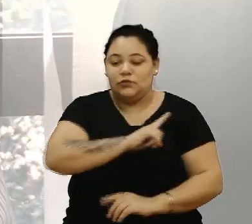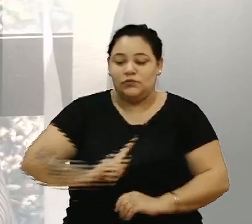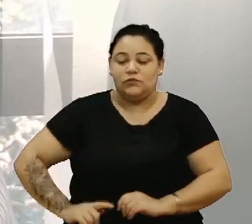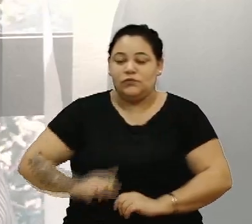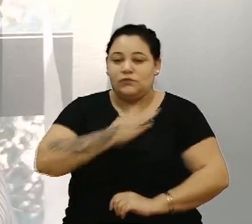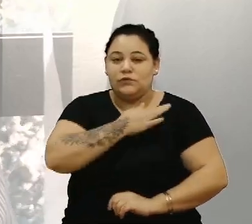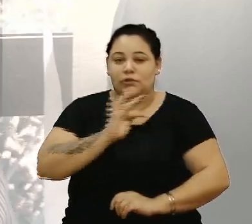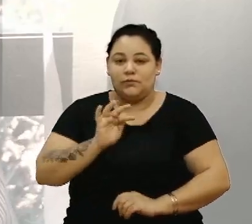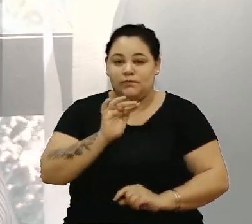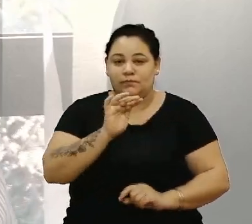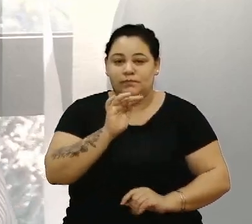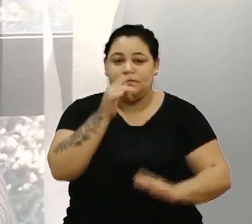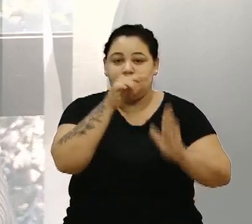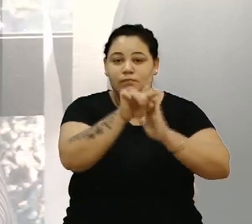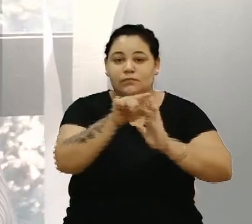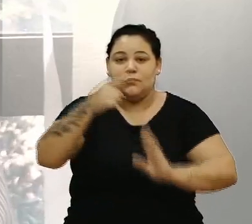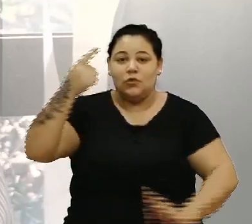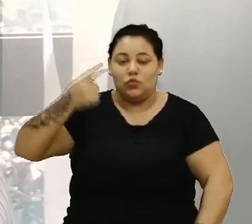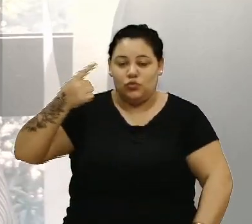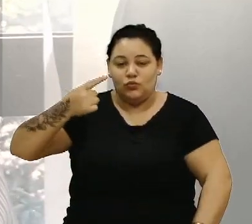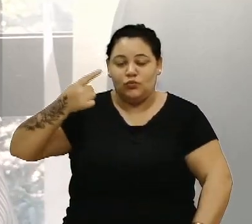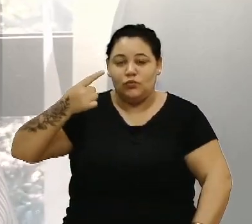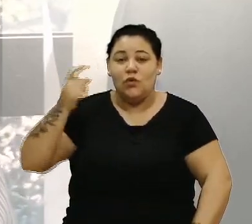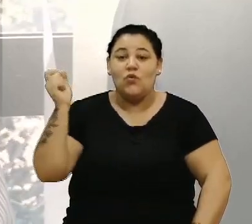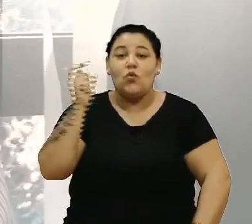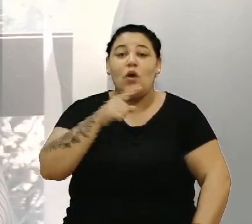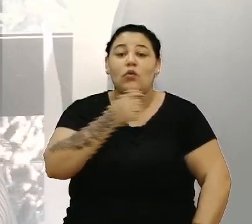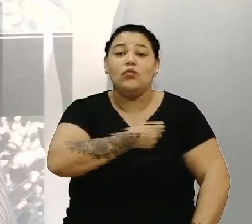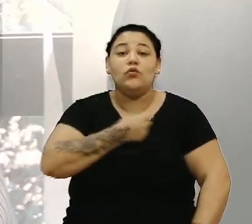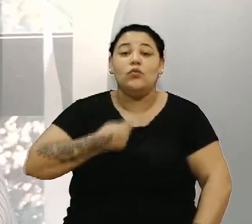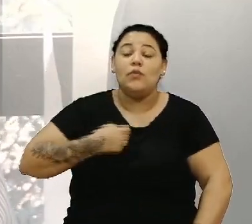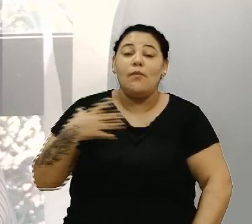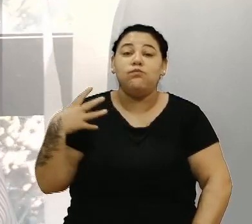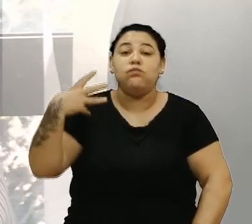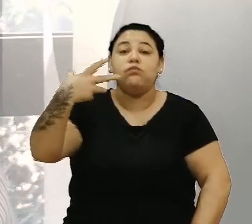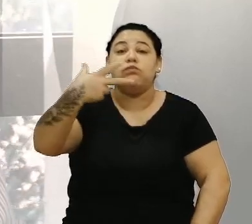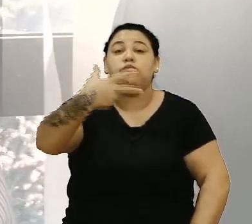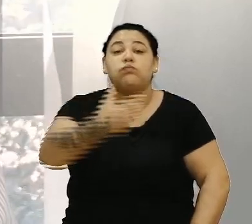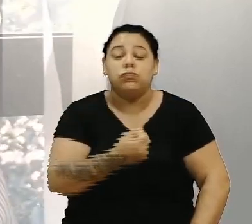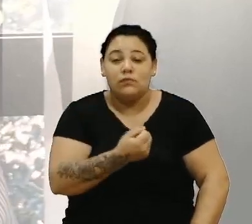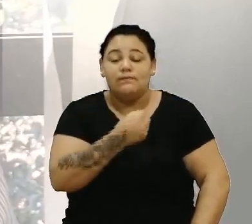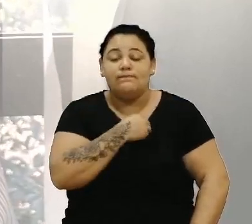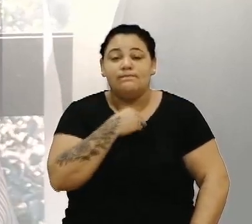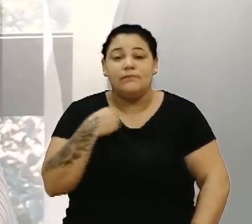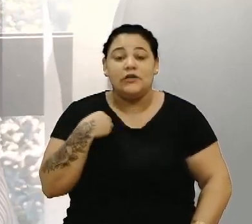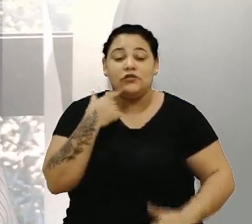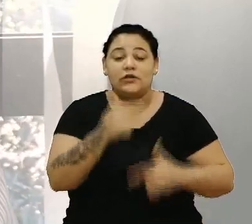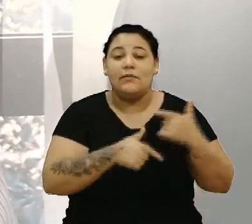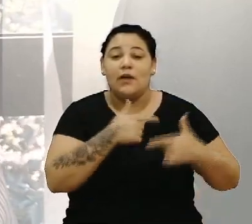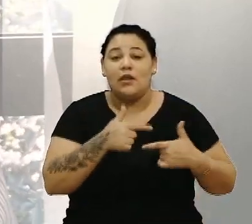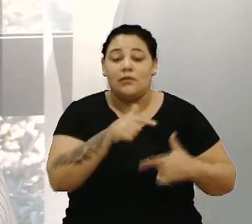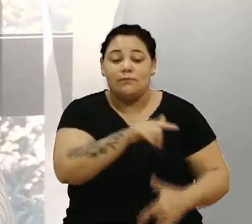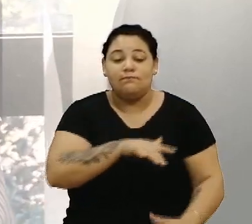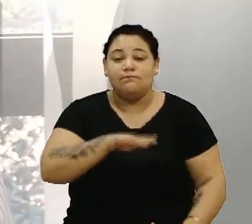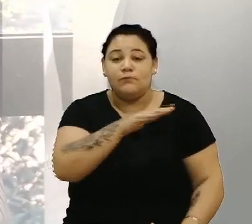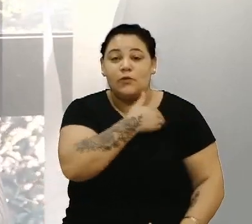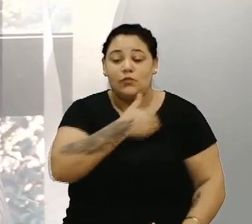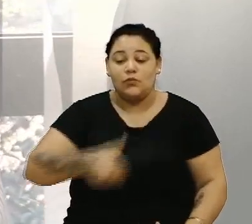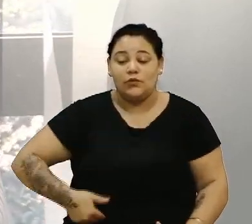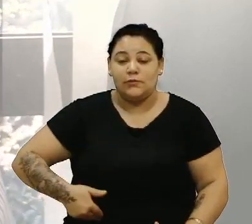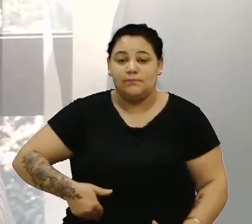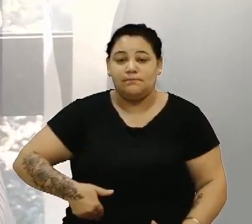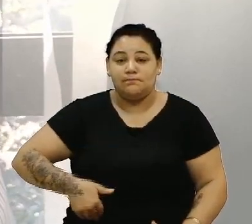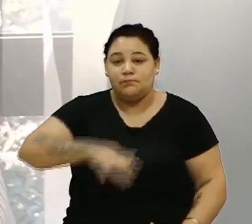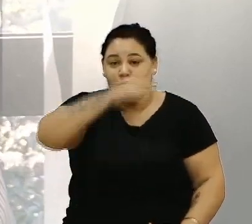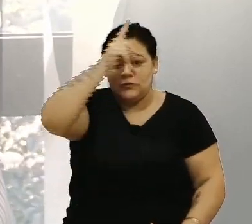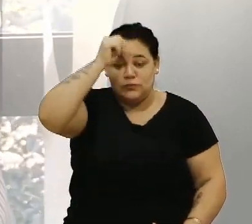1. Qual é o número total de médicos atuando atualmente na rede pública do município?